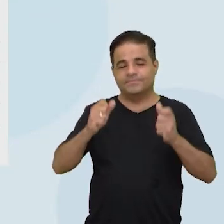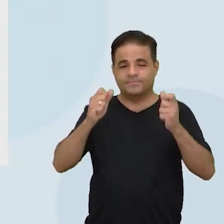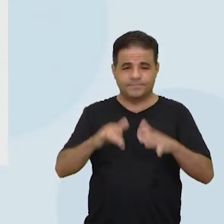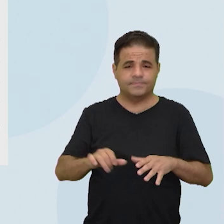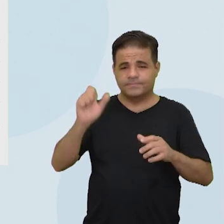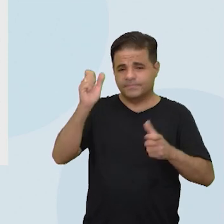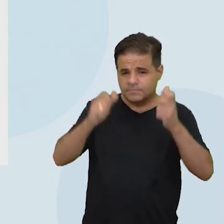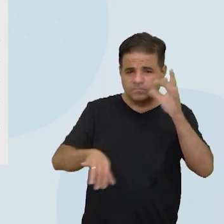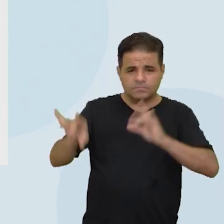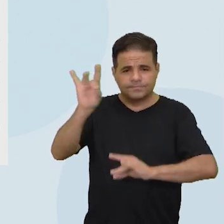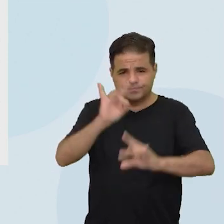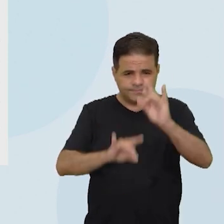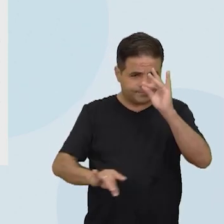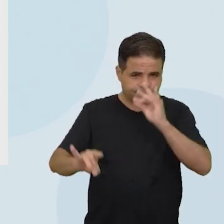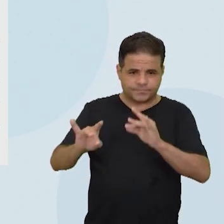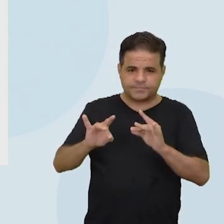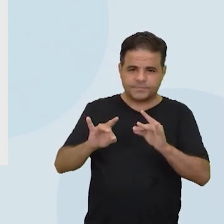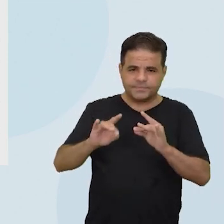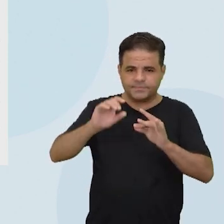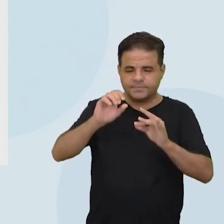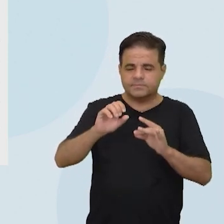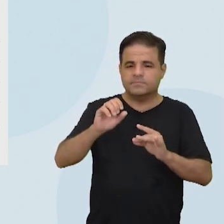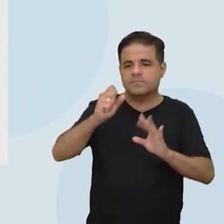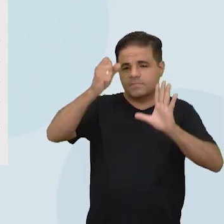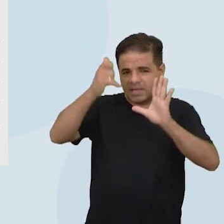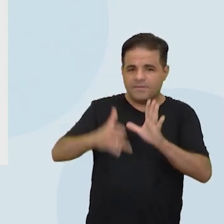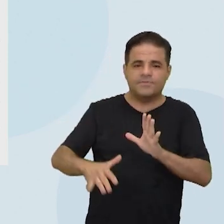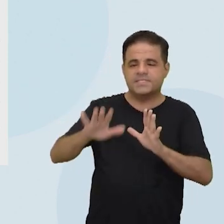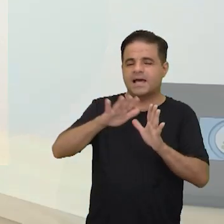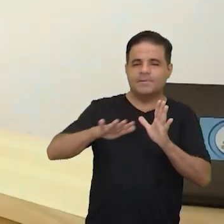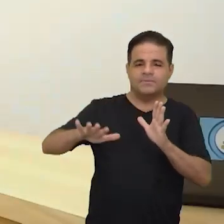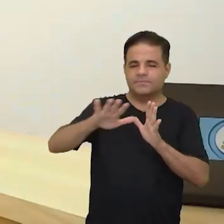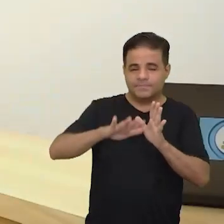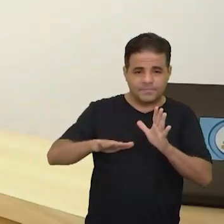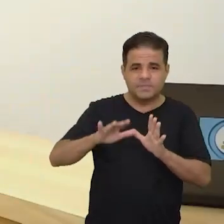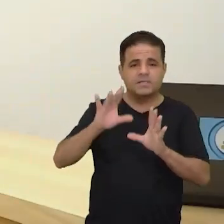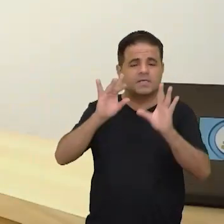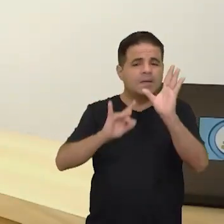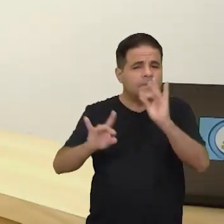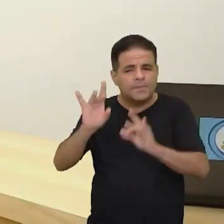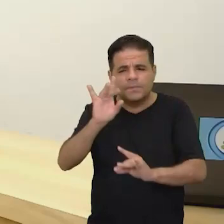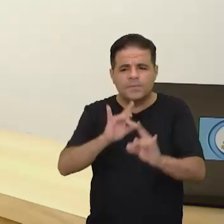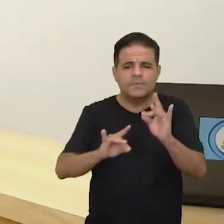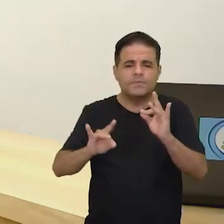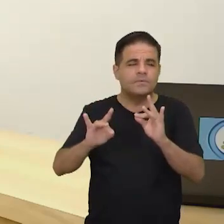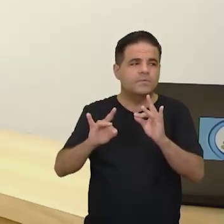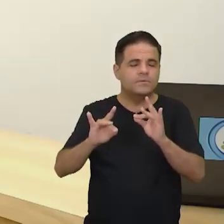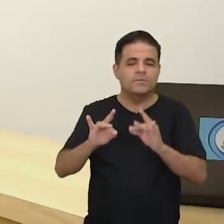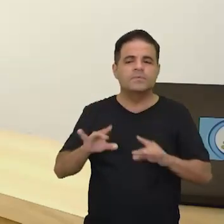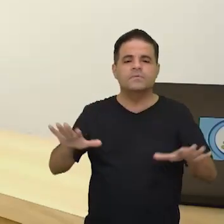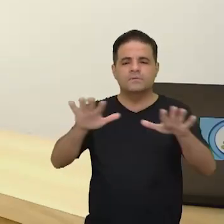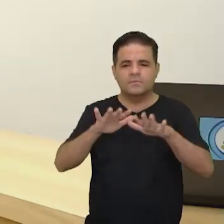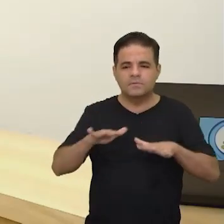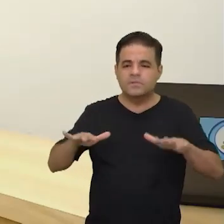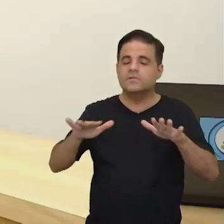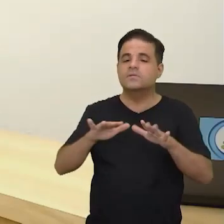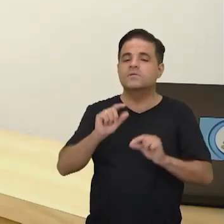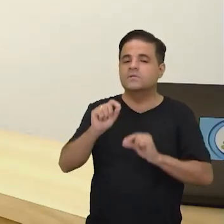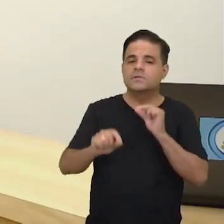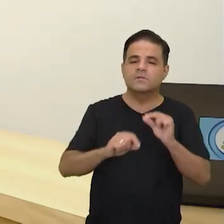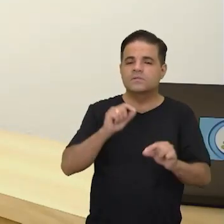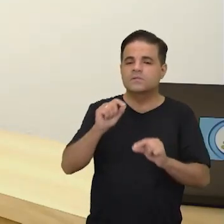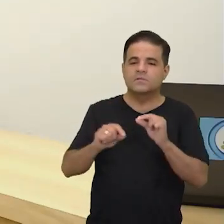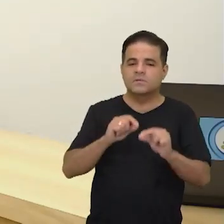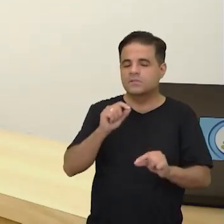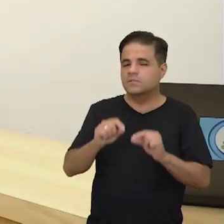dos átomos e das partículas subatômicas? Explique. Então, através dessa, né, dessa introduçãozinha, que eu dei para vocês